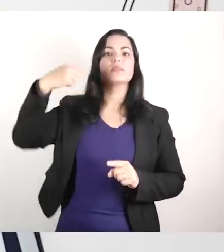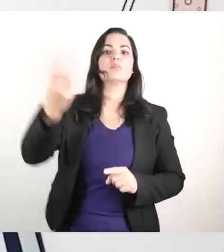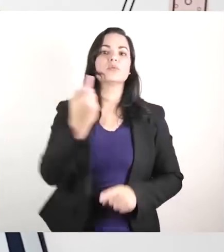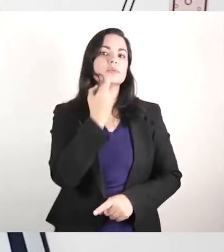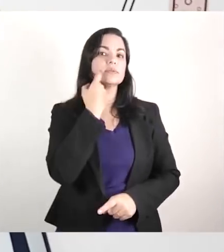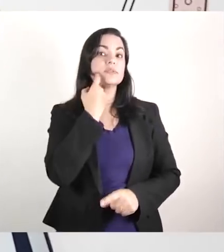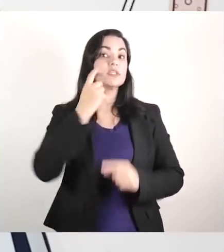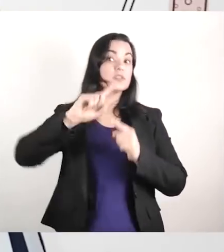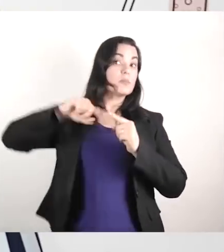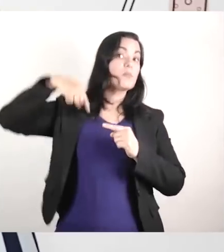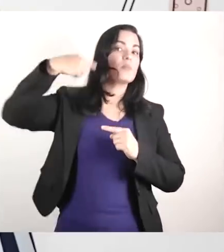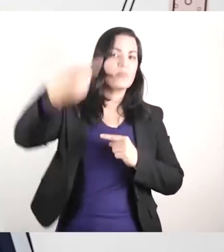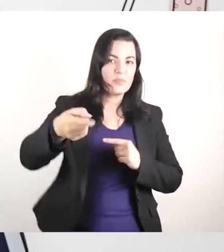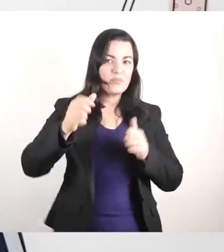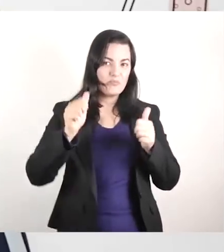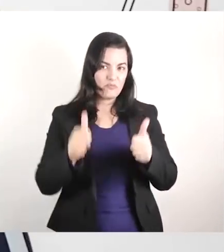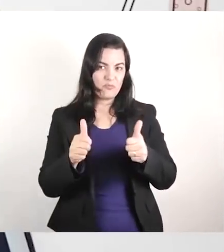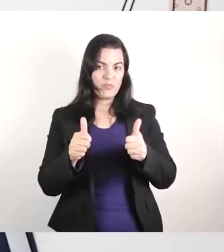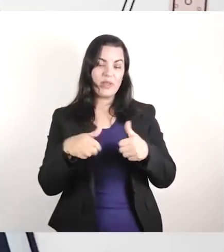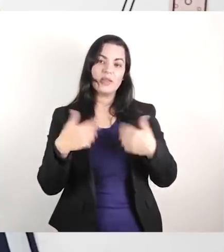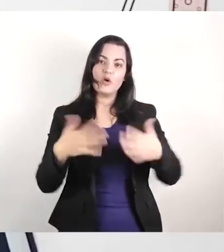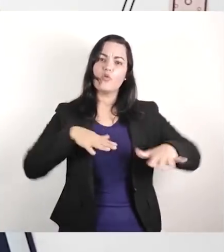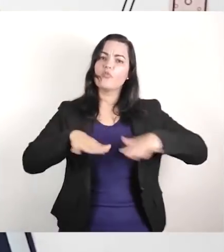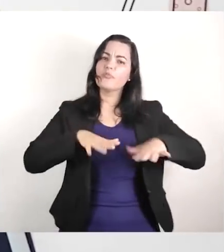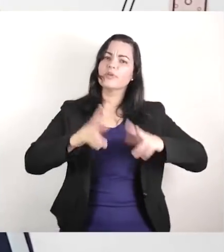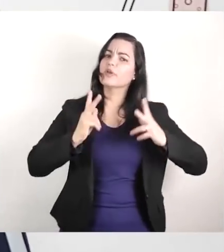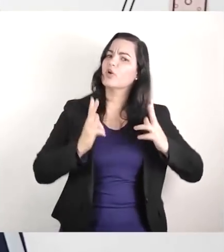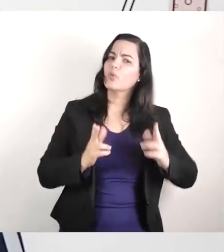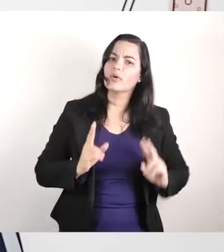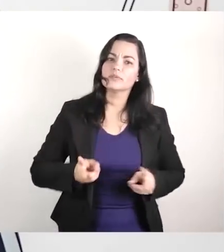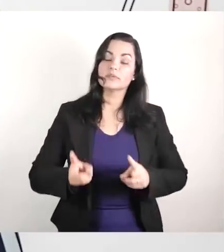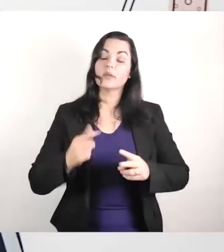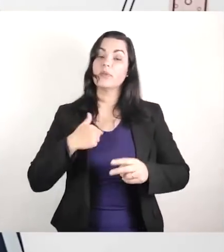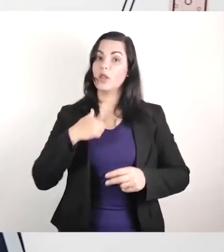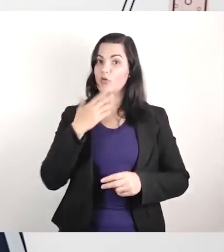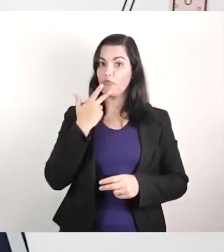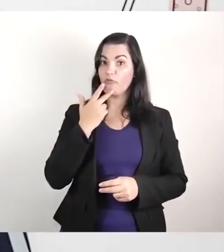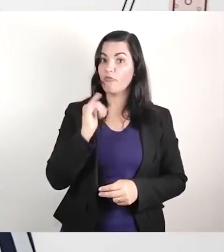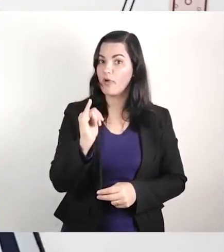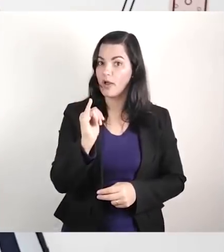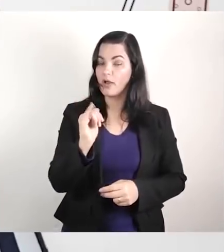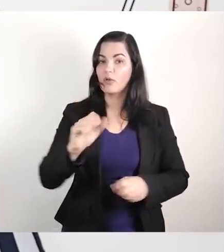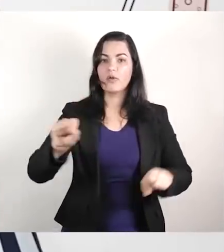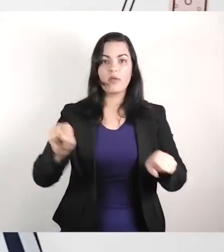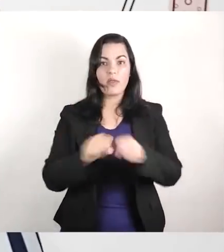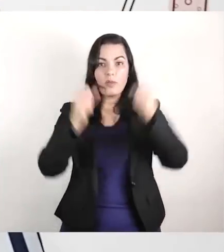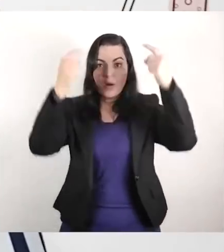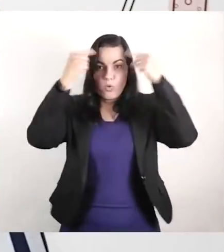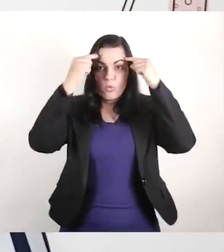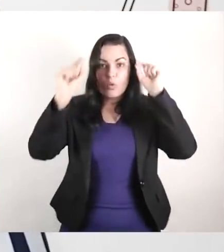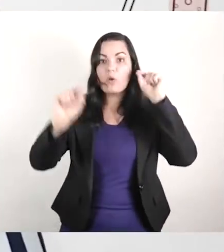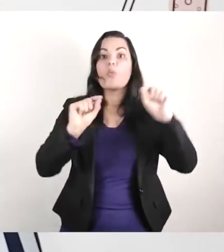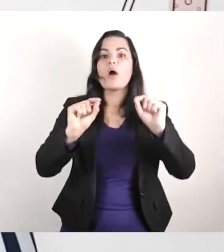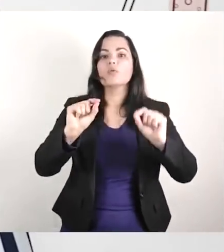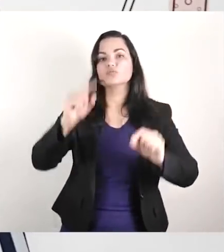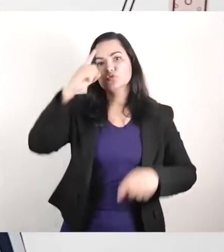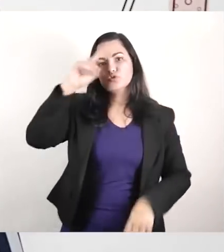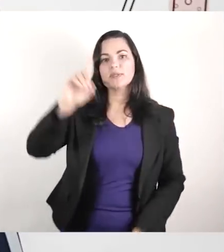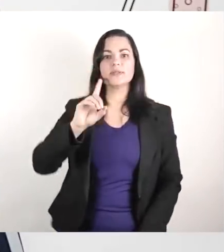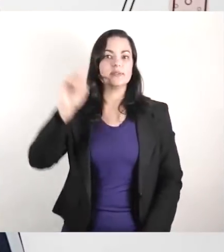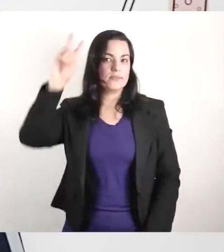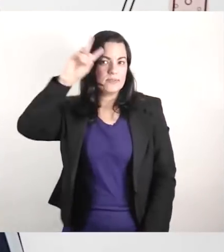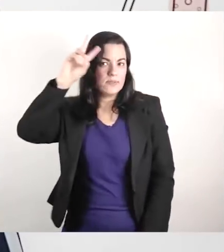esse movimento. Eu proponho o Quebrando a Cuca na segunda-feira. Todos estão convidados